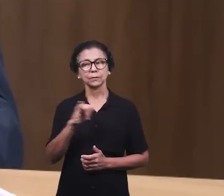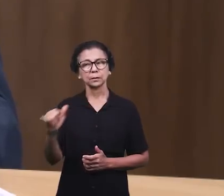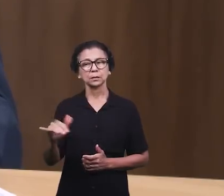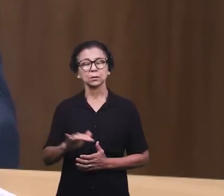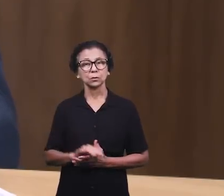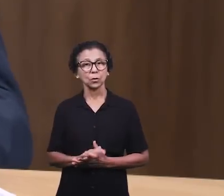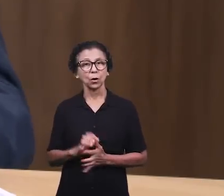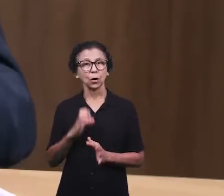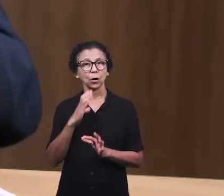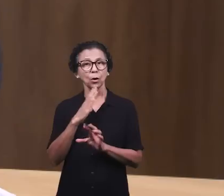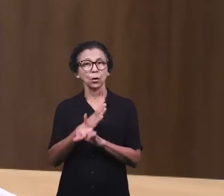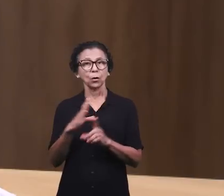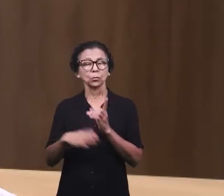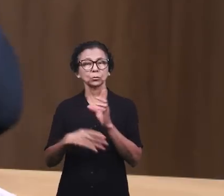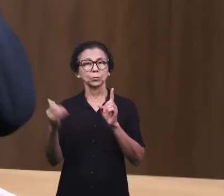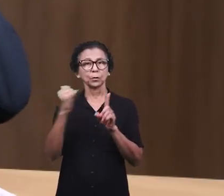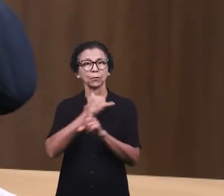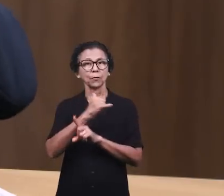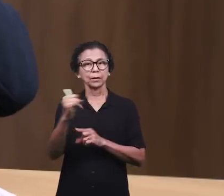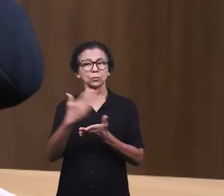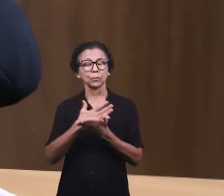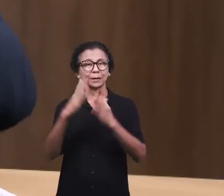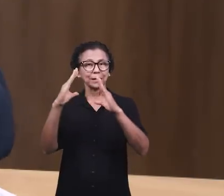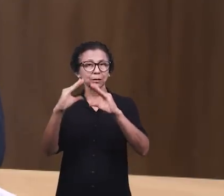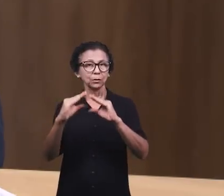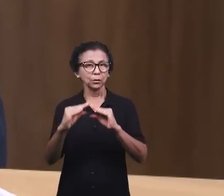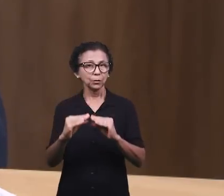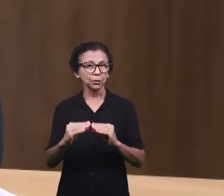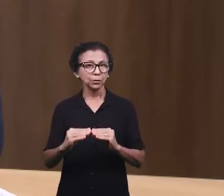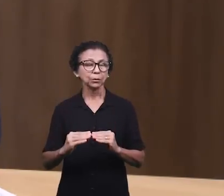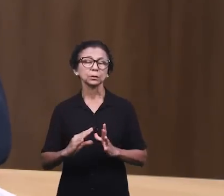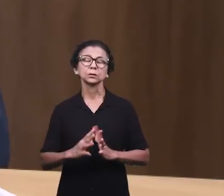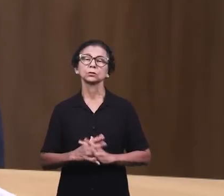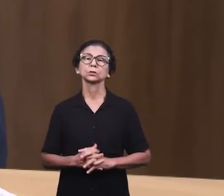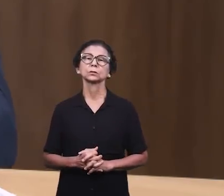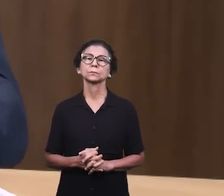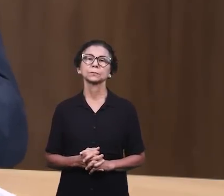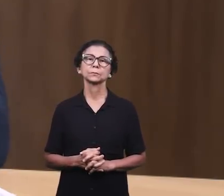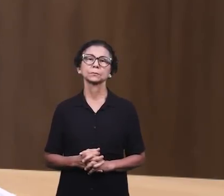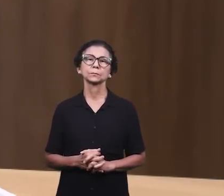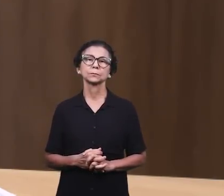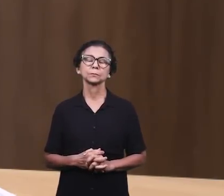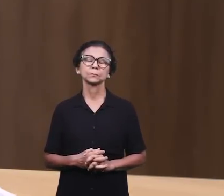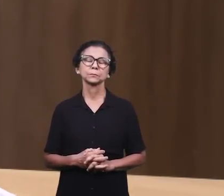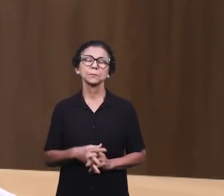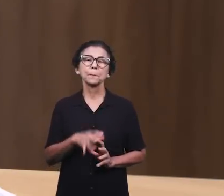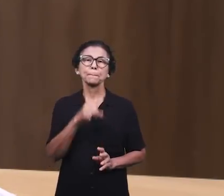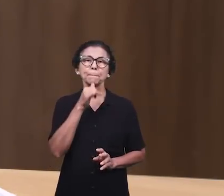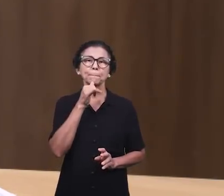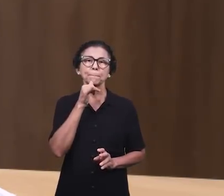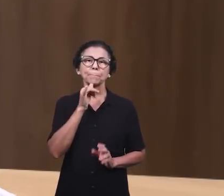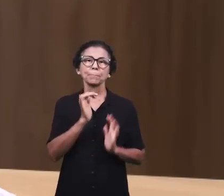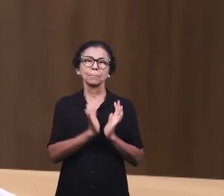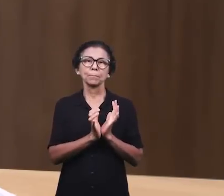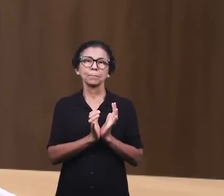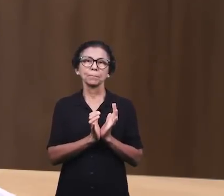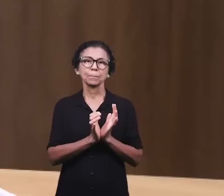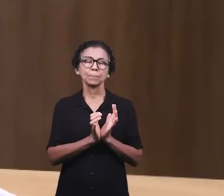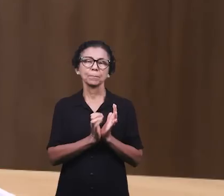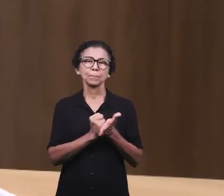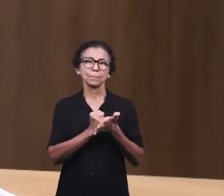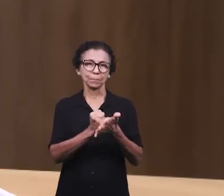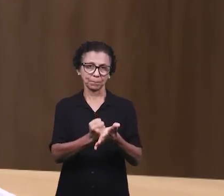Entendeu? Aí a turma começou, né? Aí o grupo, por exemplo, o grupo de assistência responsável